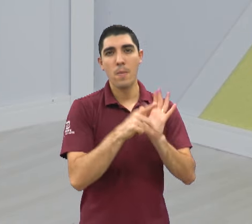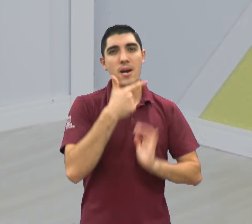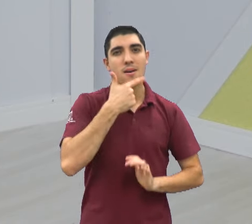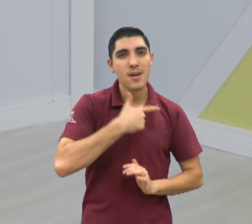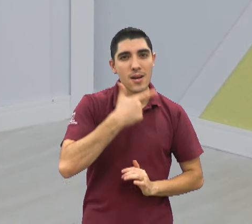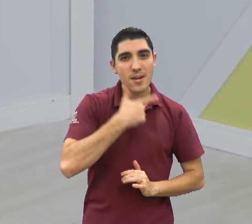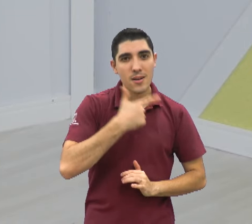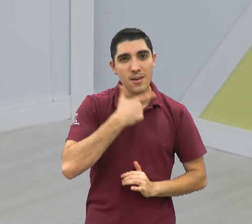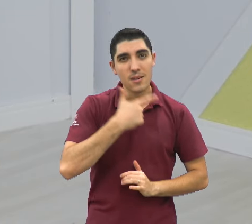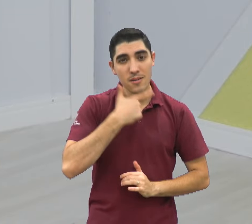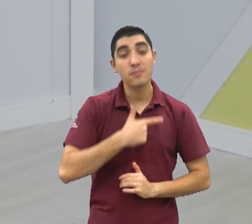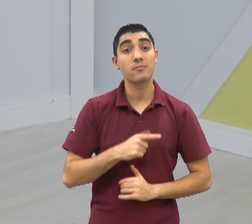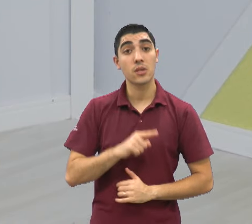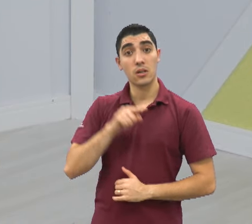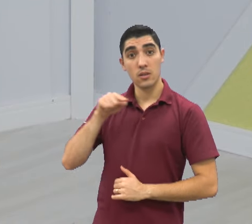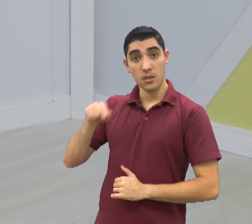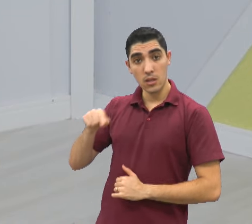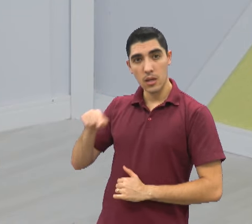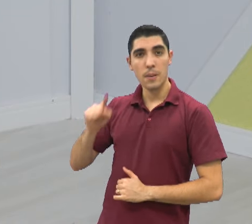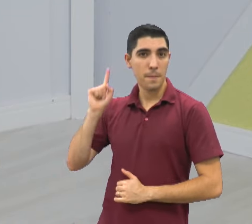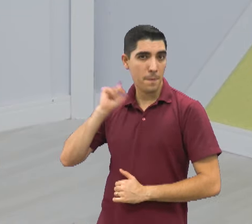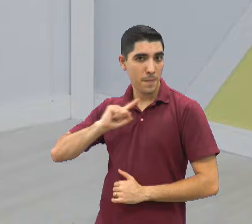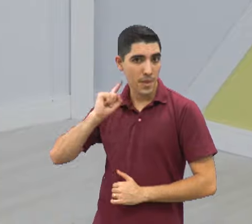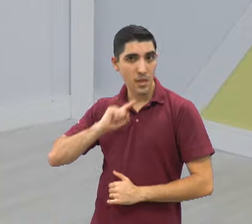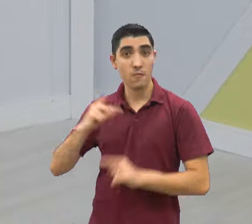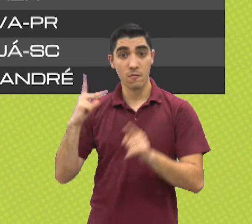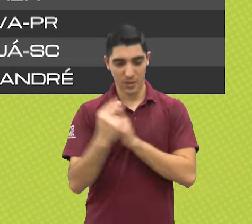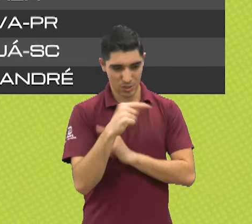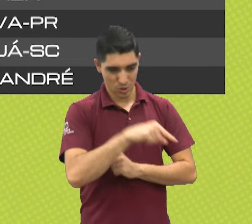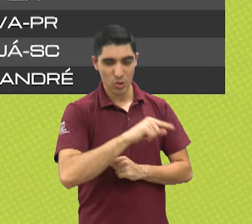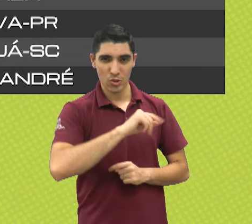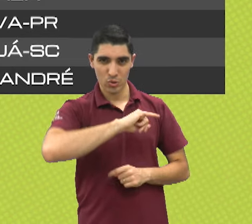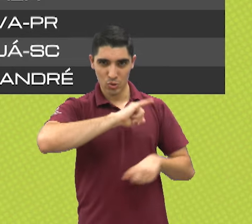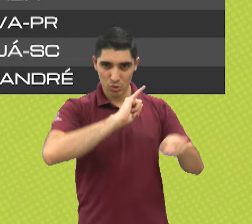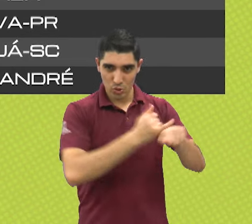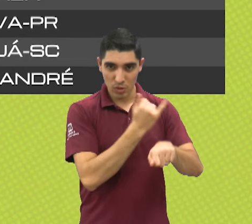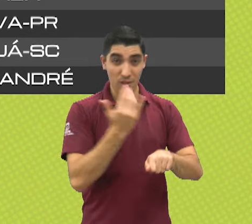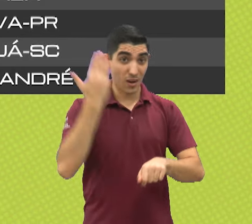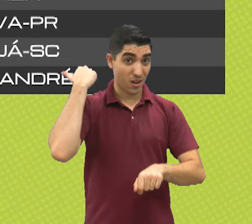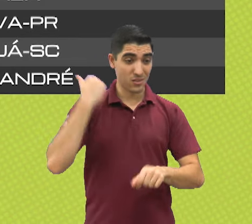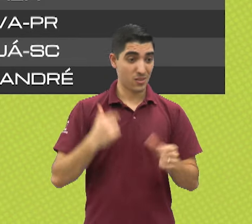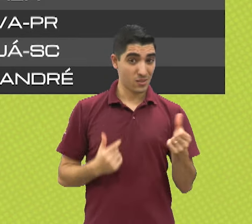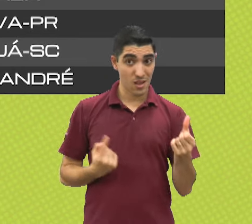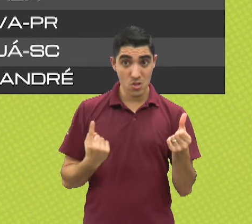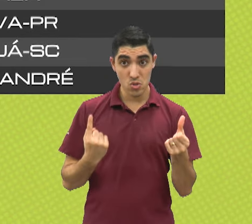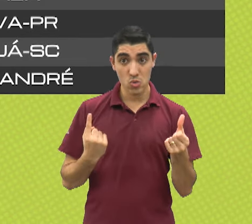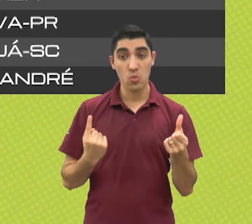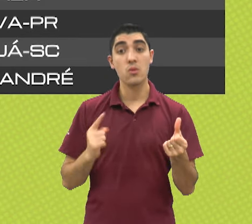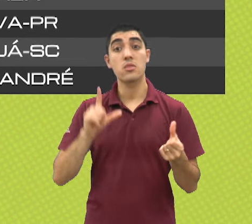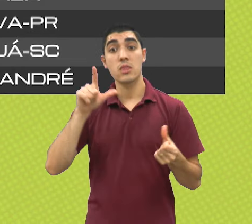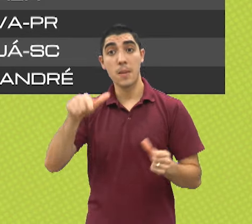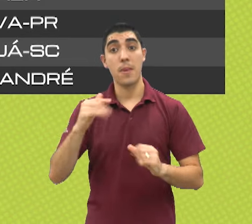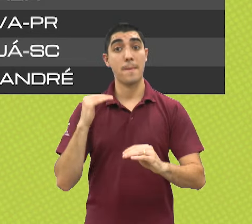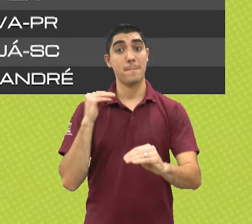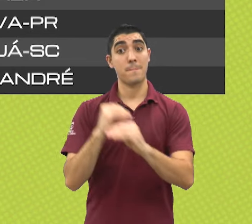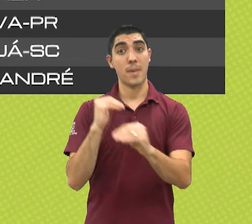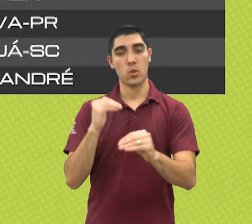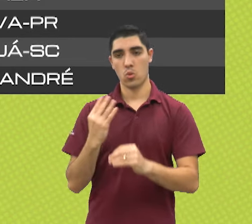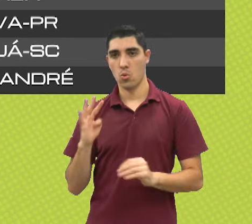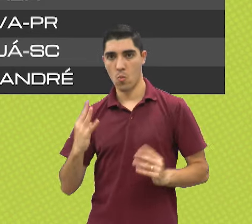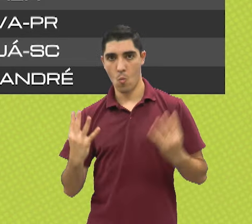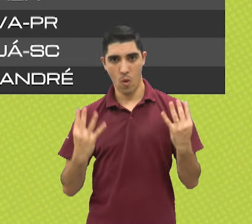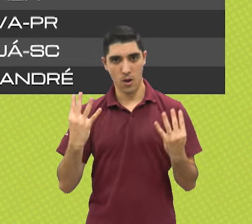com uma goleada. O Minas, que tinha vencido o Joinville fora de casa por 6-1, ficou no empate agora 4-4, o